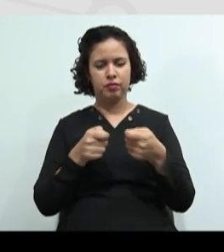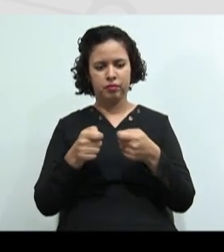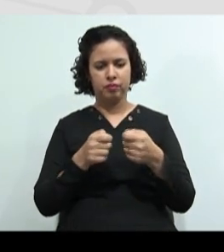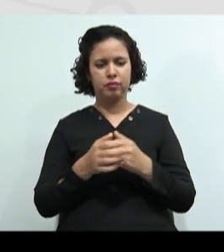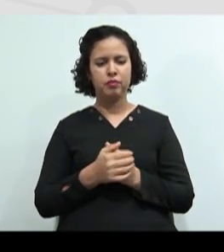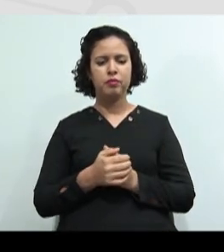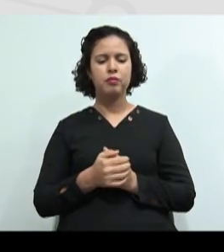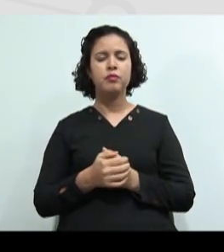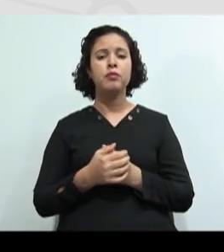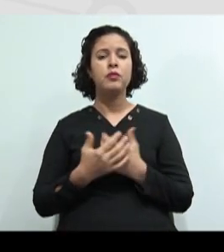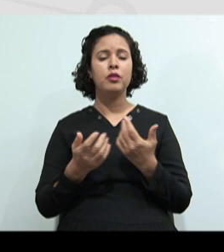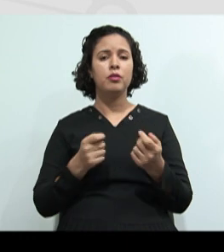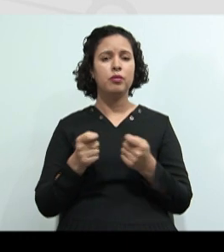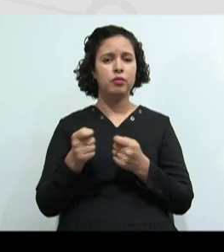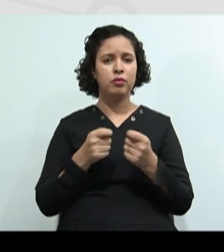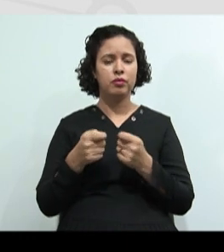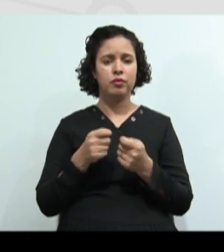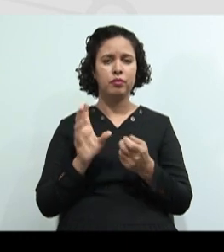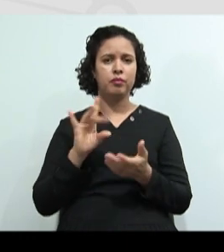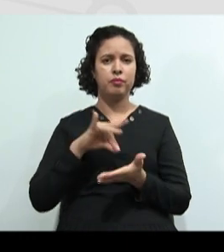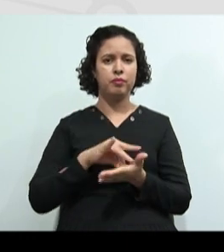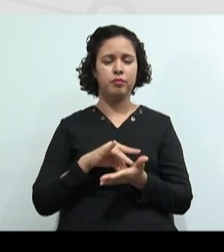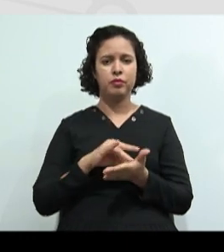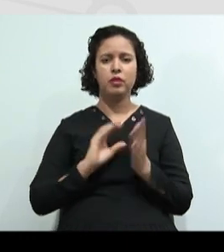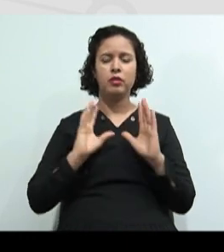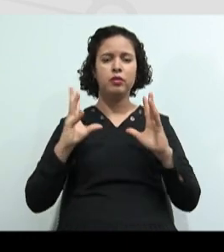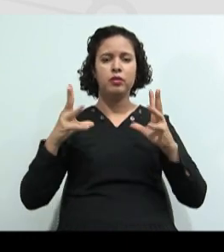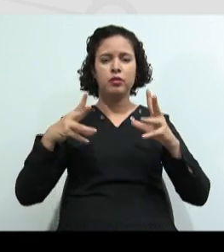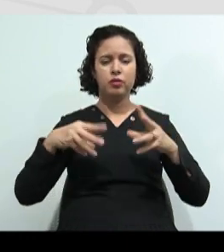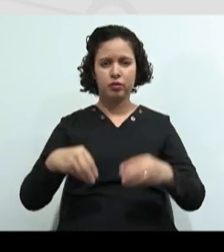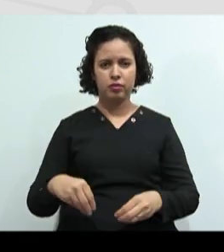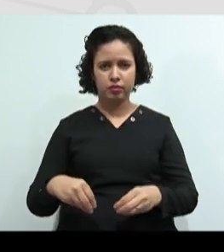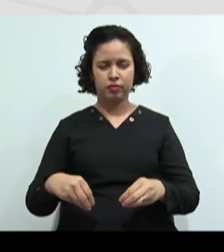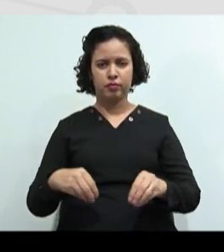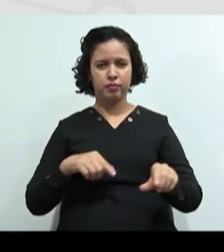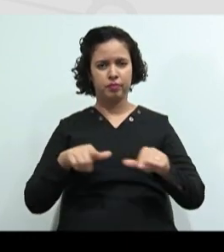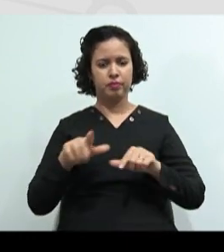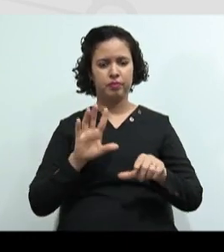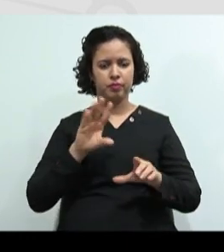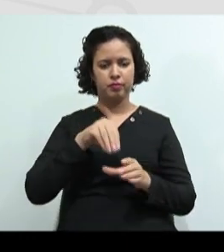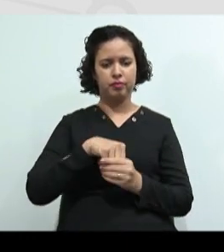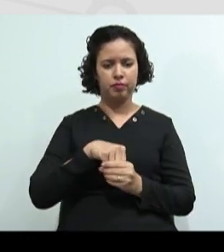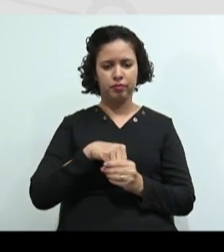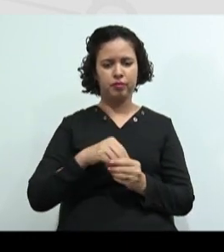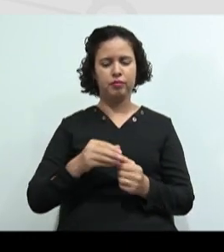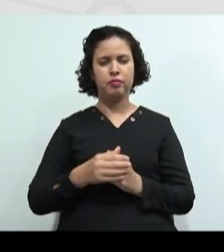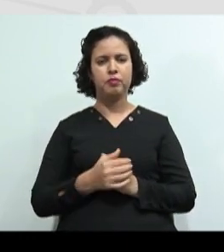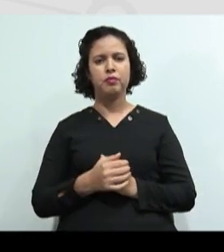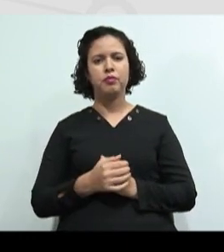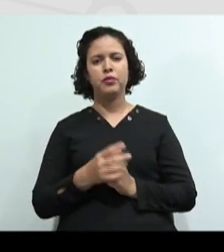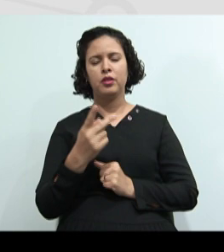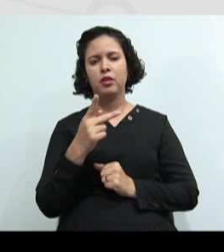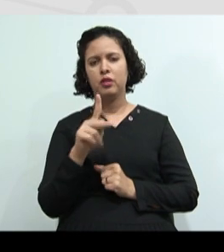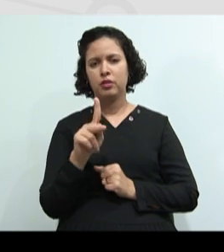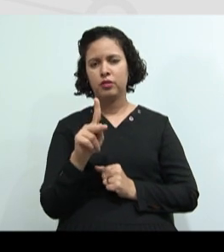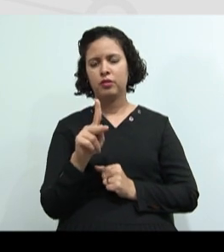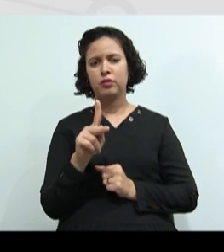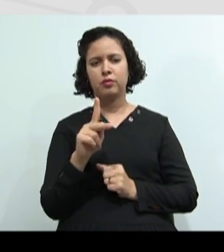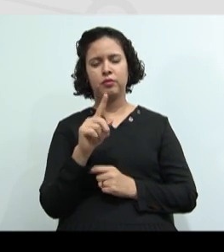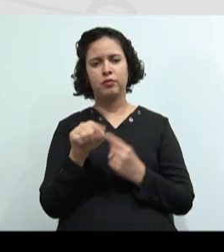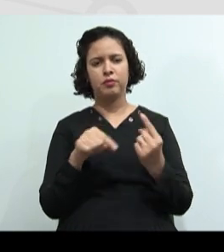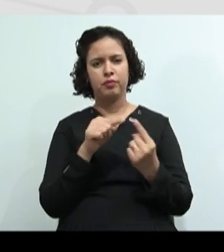Esse controle está presente em quase todas as formas de ação organizacional. A sua finalidade é assegurar